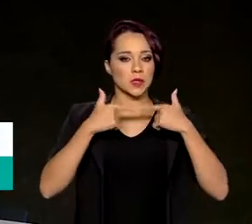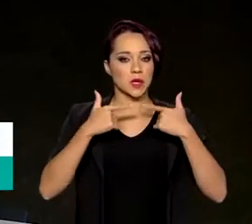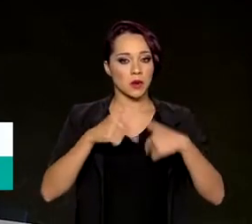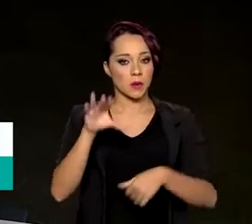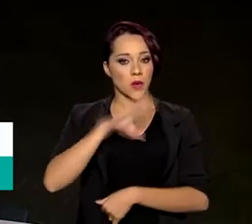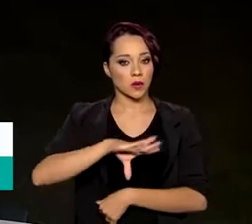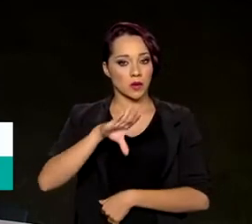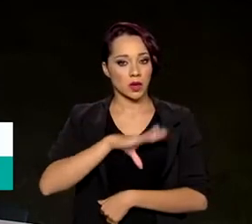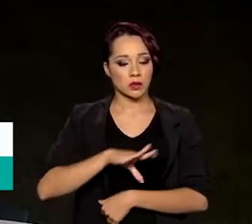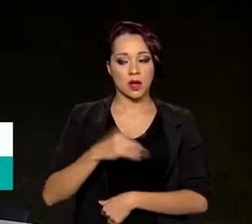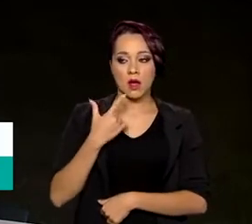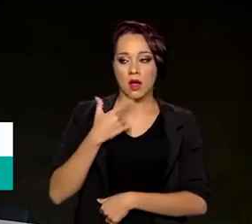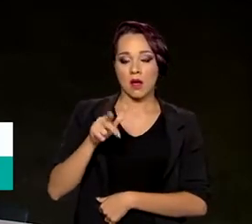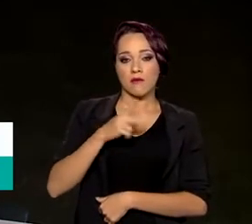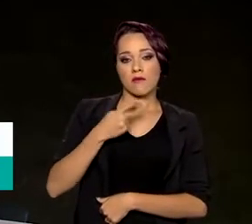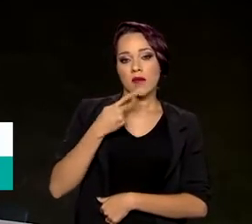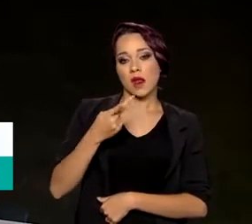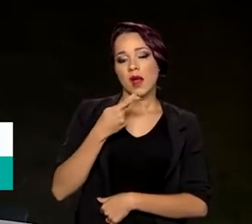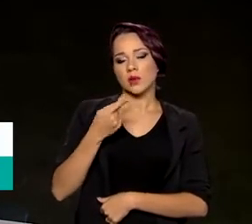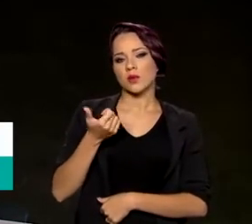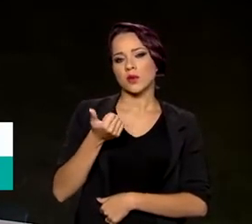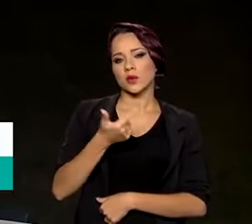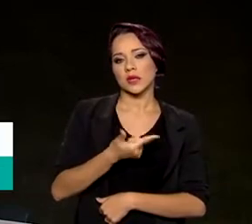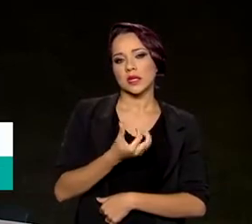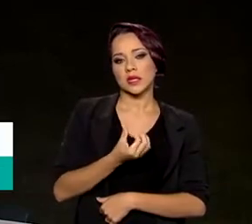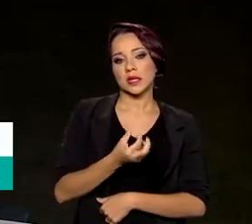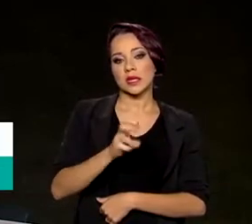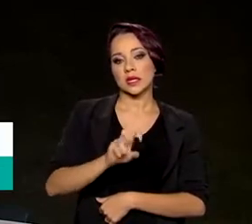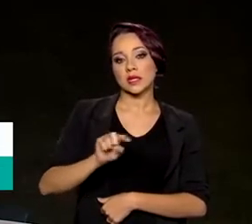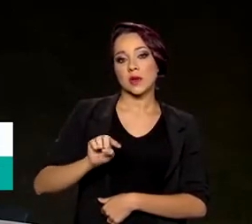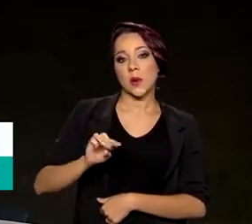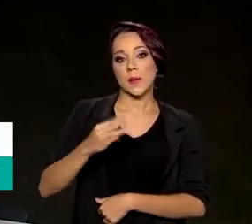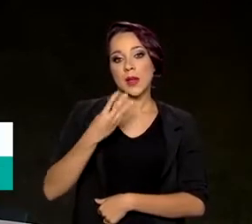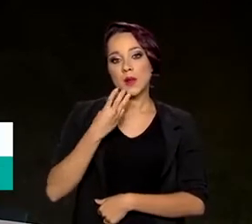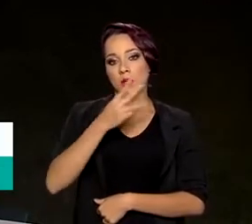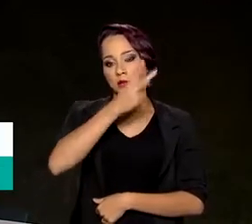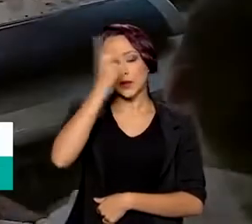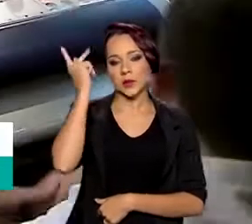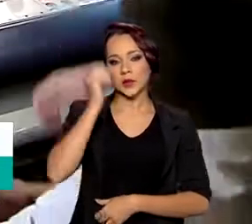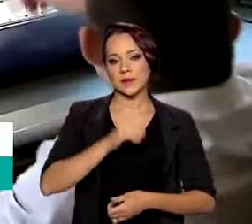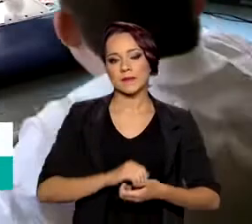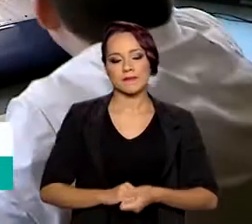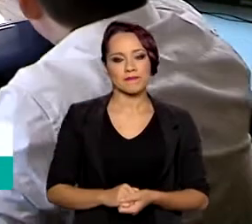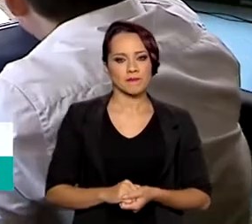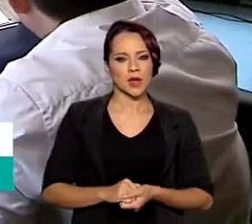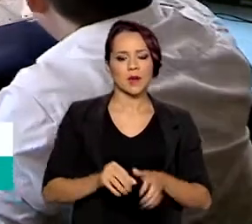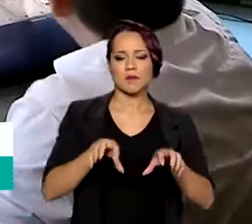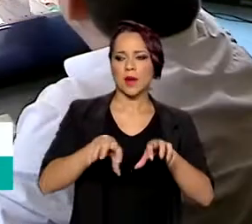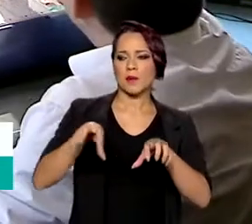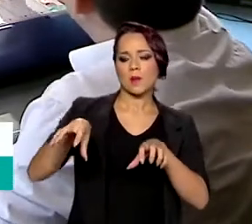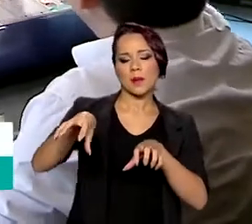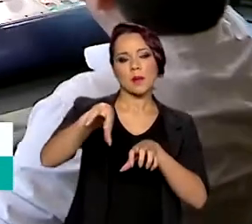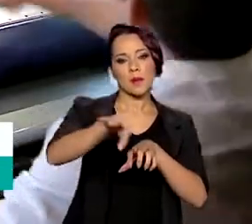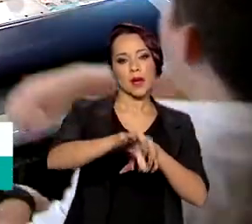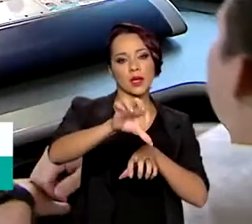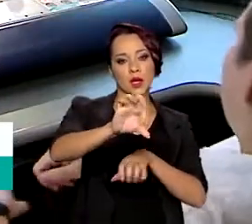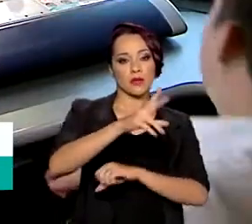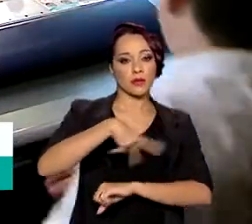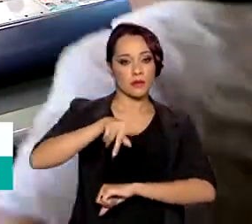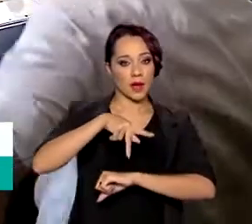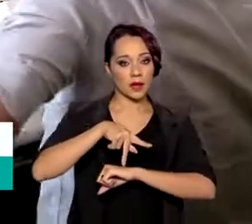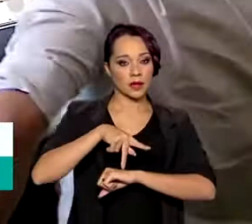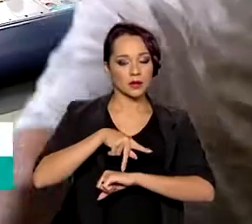Portuguesa, o idioma é falado por 265 milhões de pessoas, distribuídas em